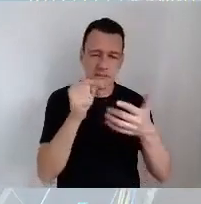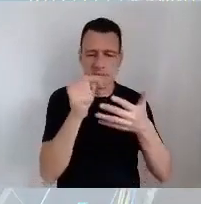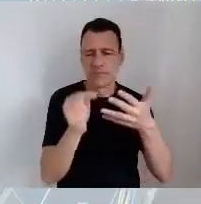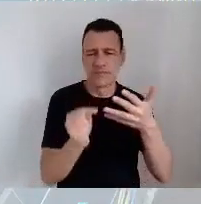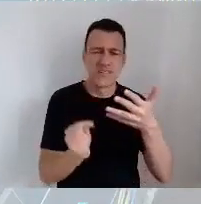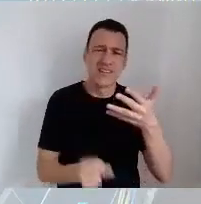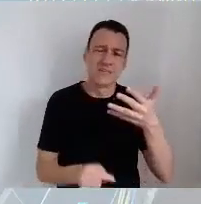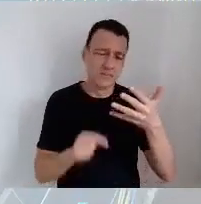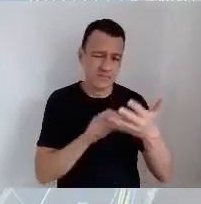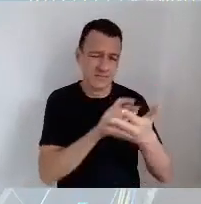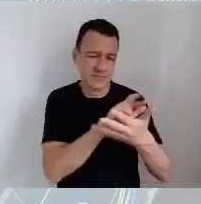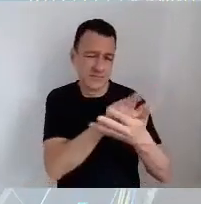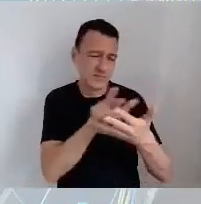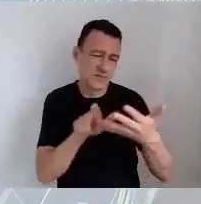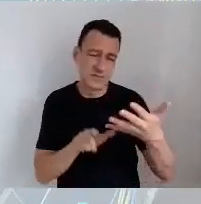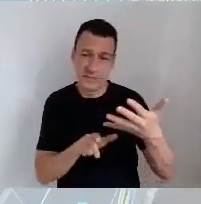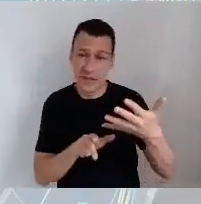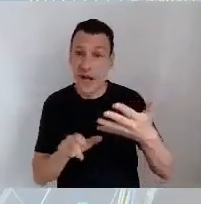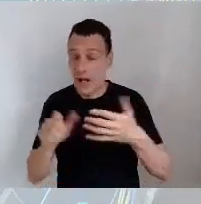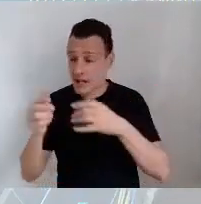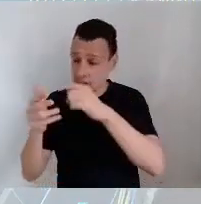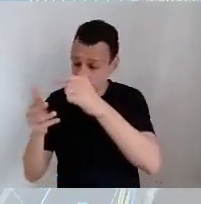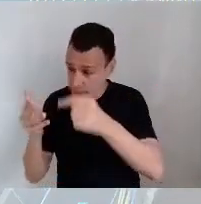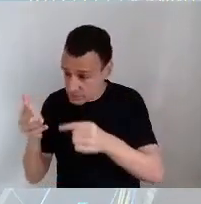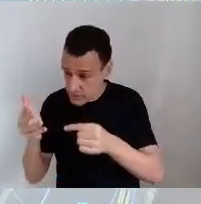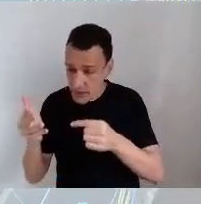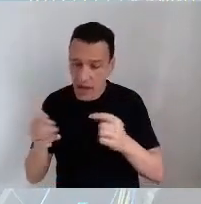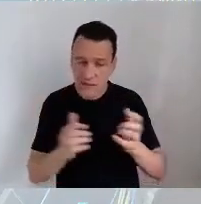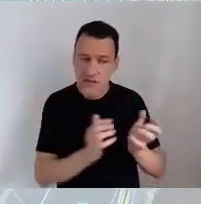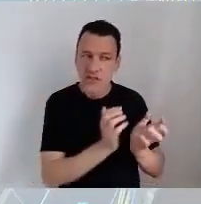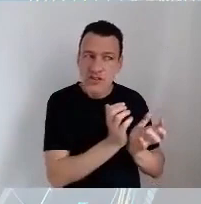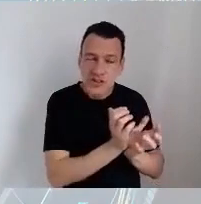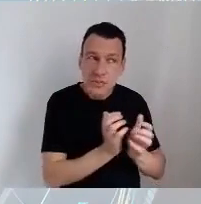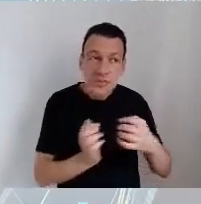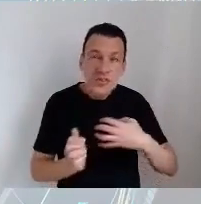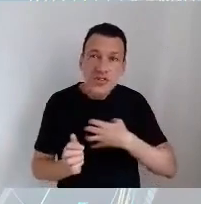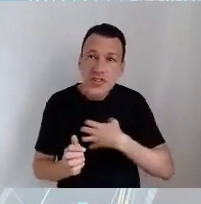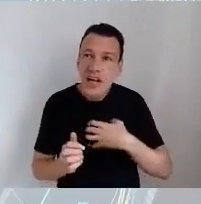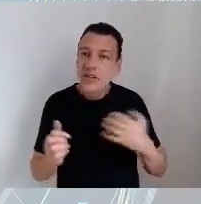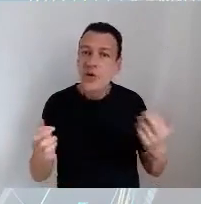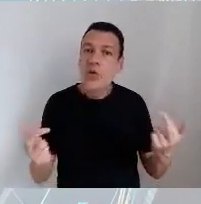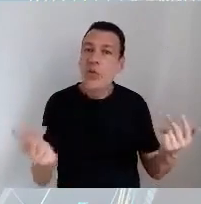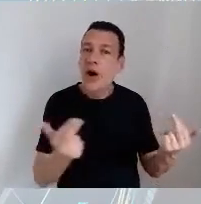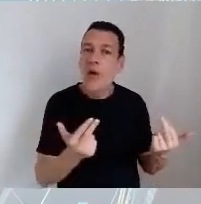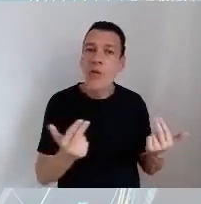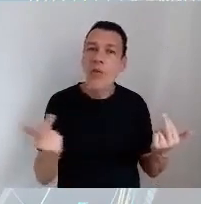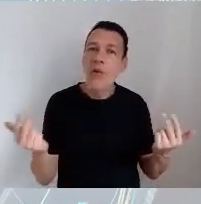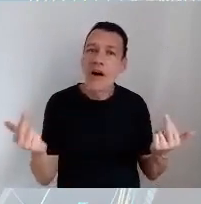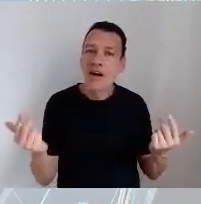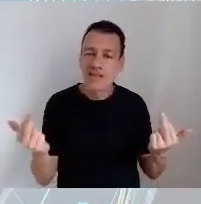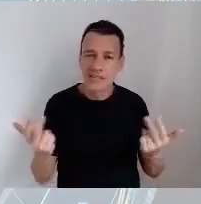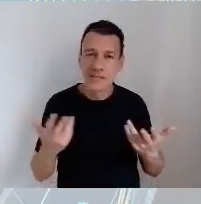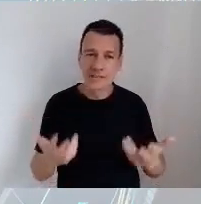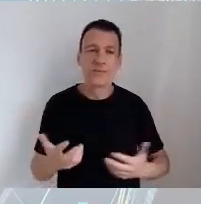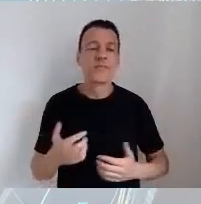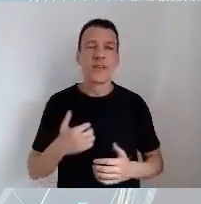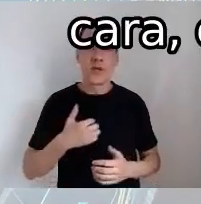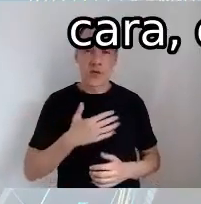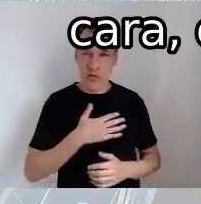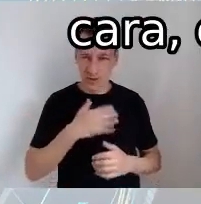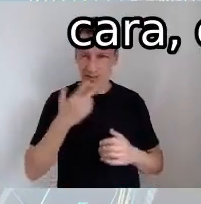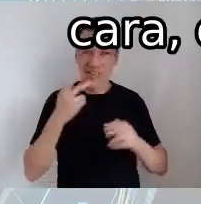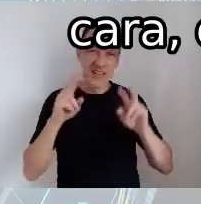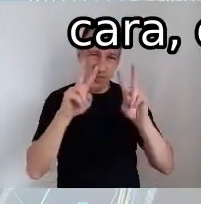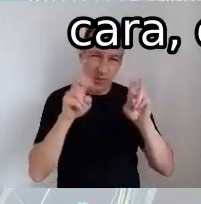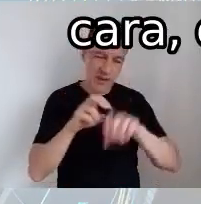times da organização eh eu gosto de uma definição de não é uma inão de arquitetura mas um um grande Pensador sobre arquitetura de software fala aqui